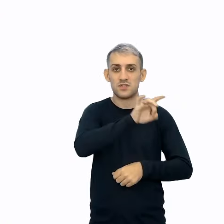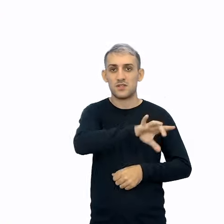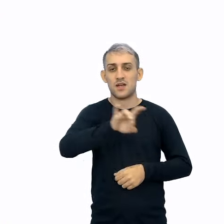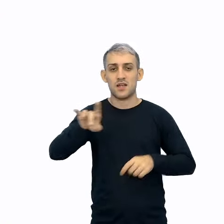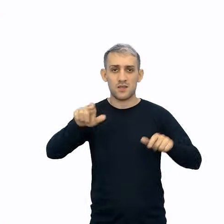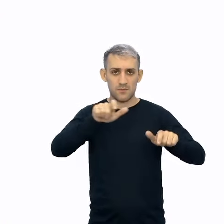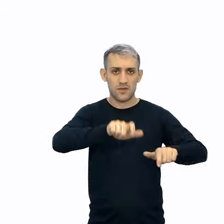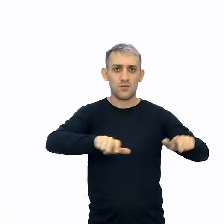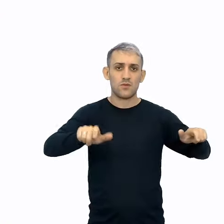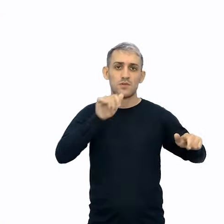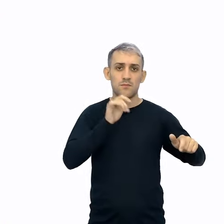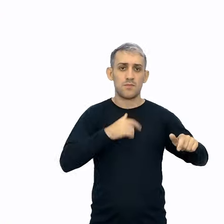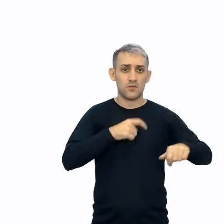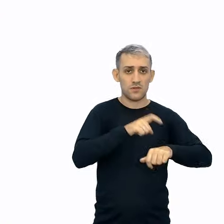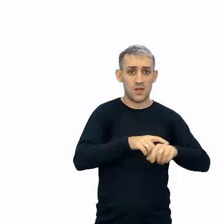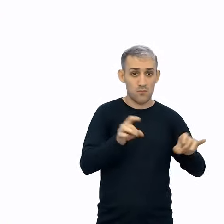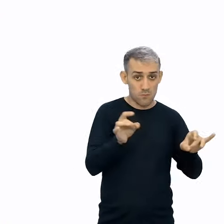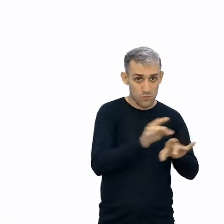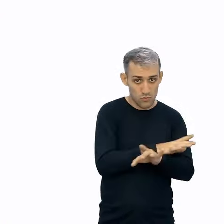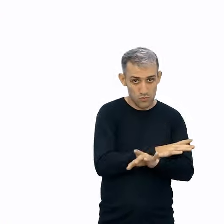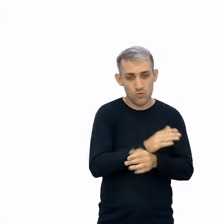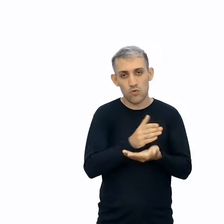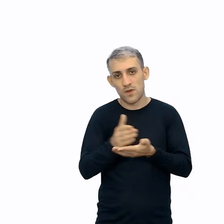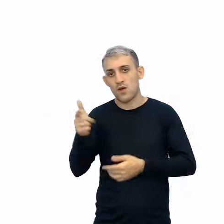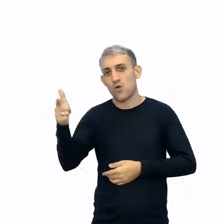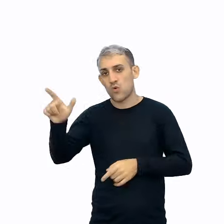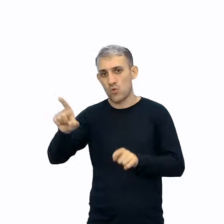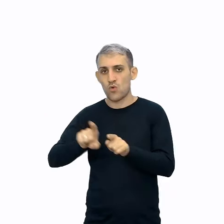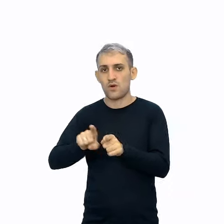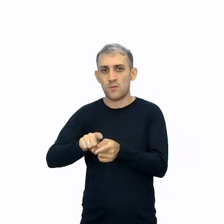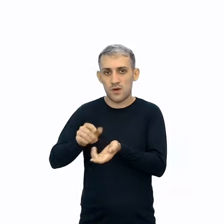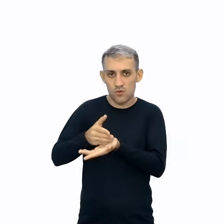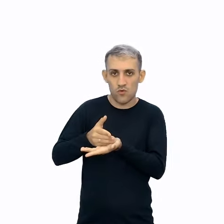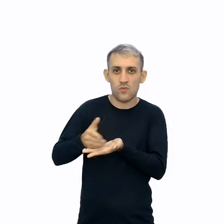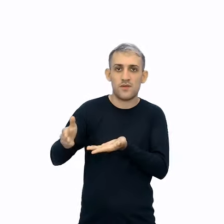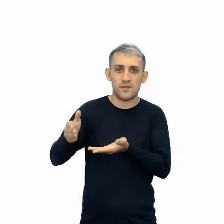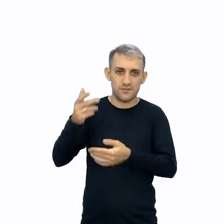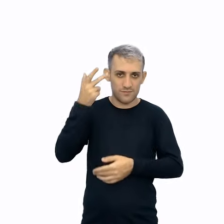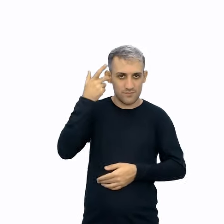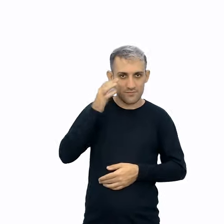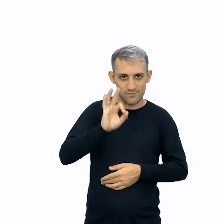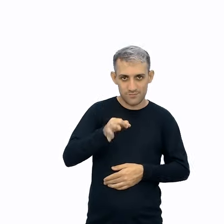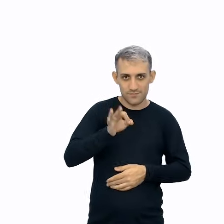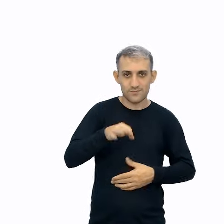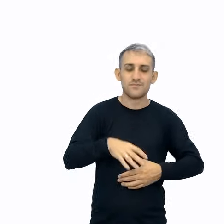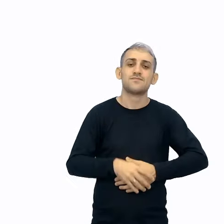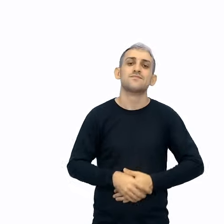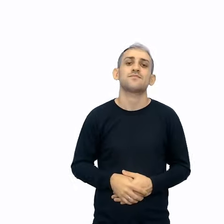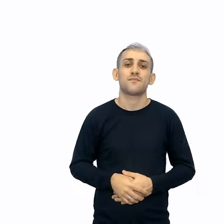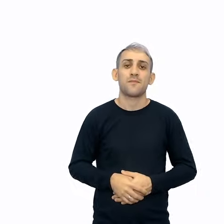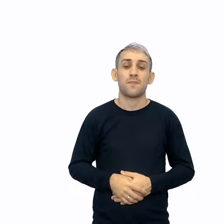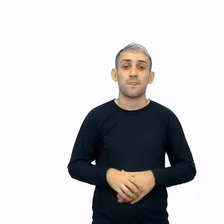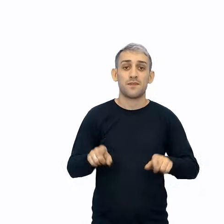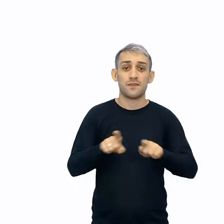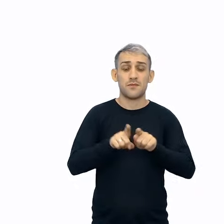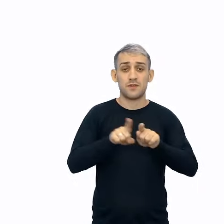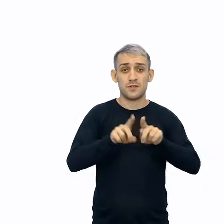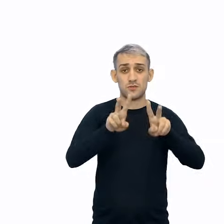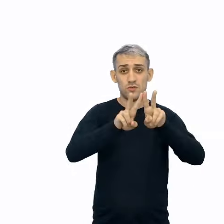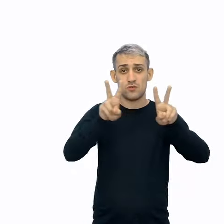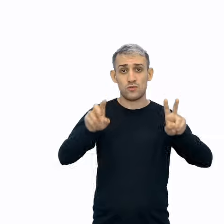assim que meu tempo termina, vamos aí então permitir que o outro possa também falar, tá bom? Bom, sobre essas